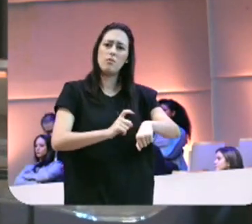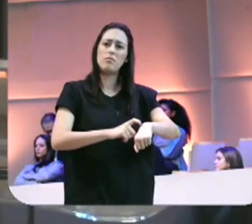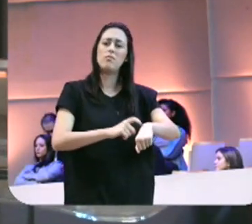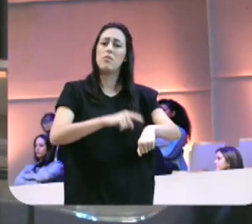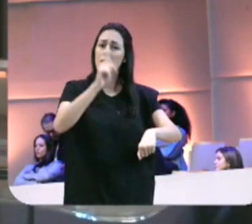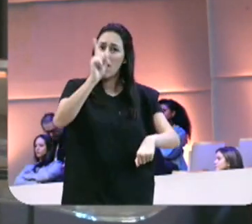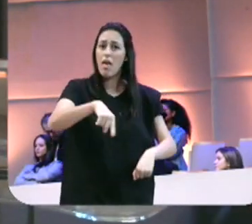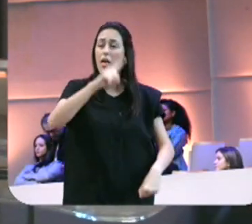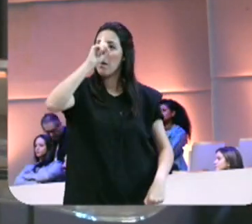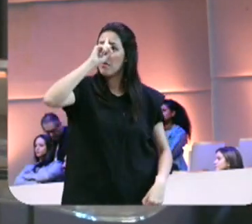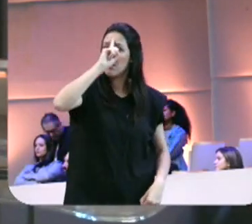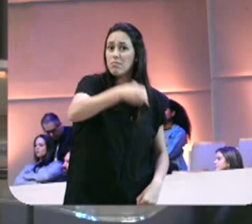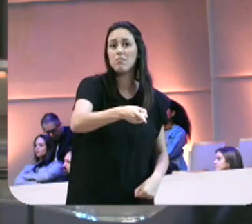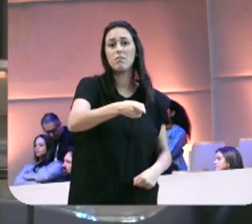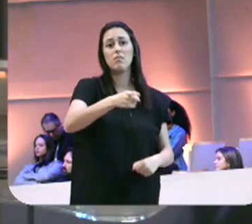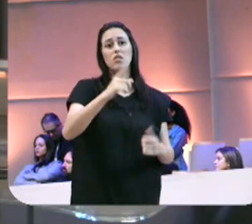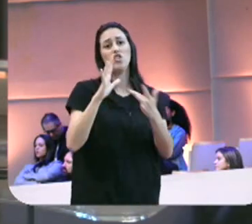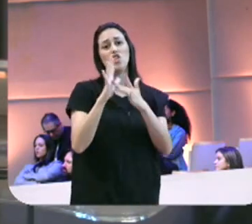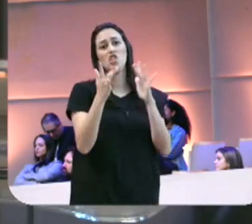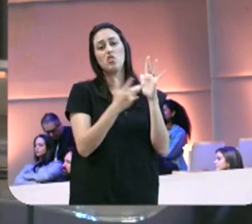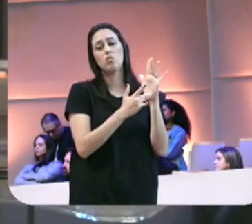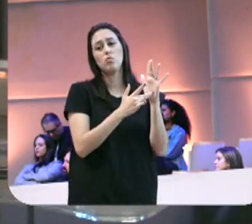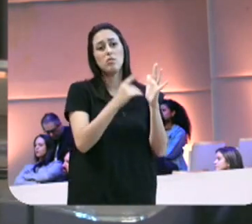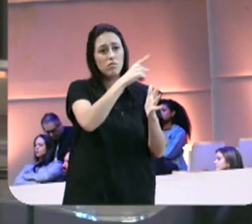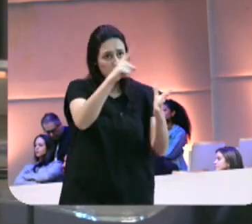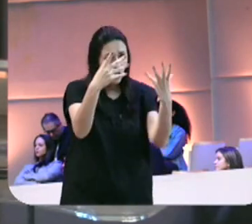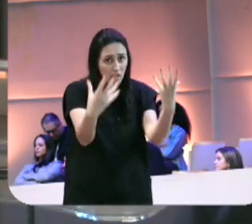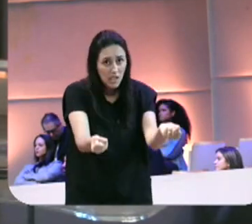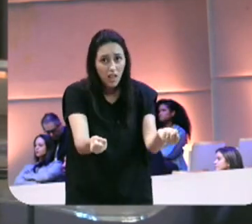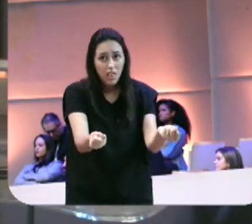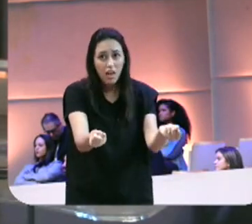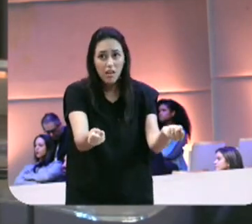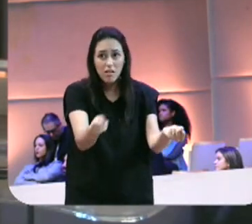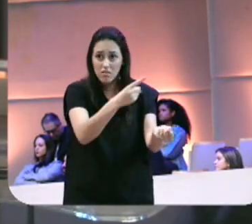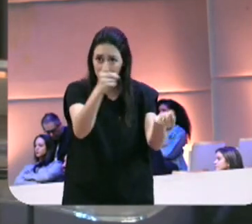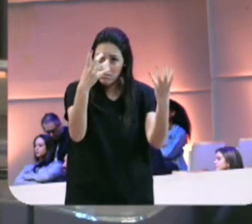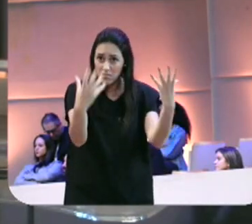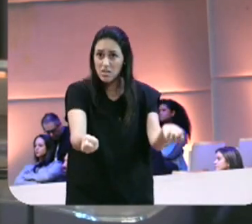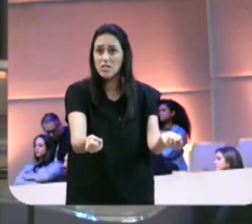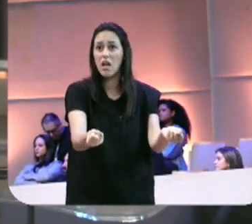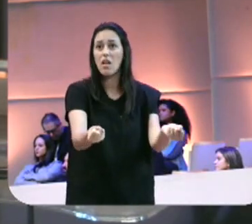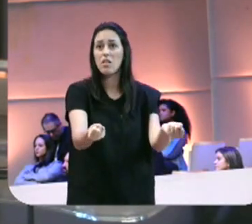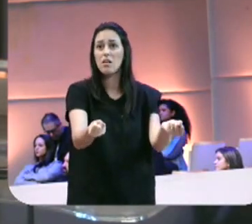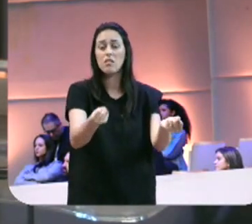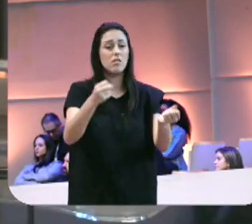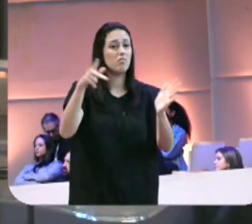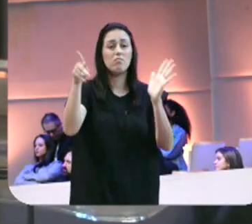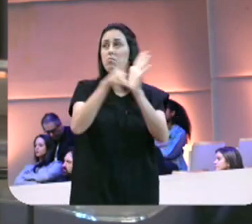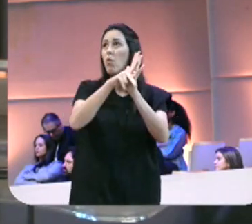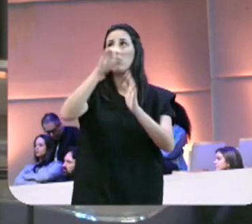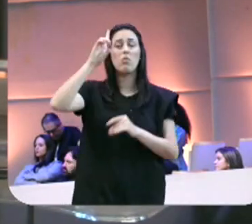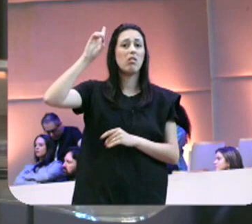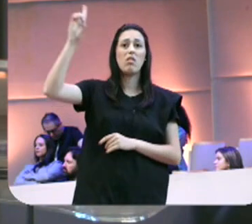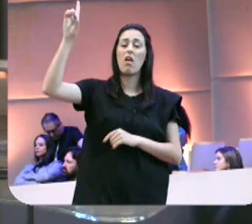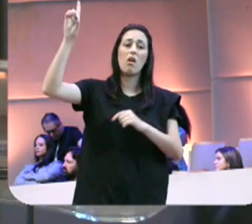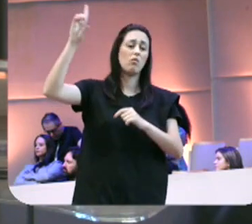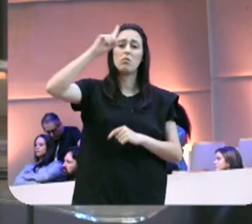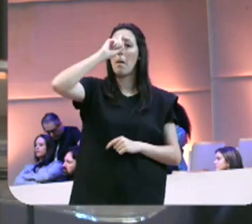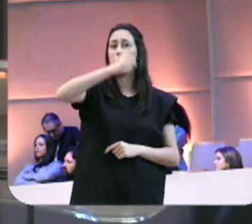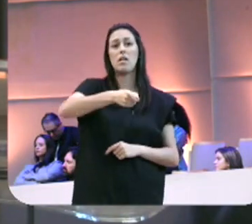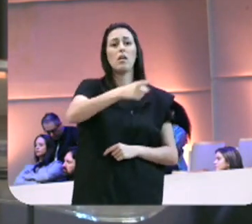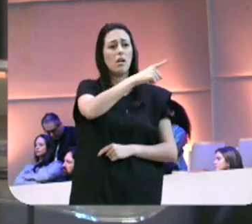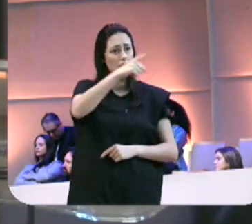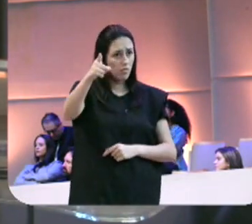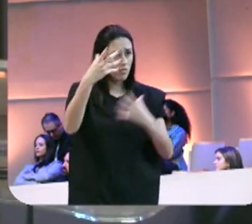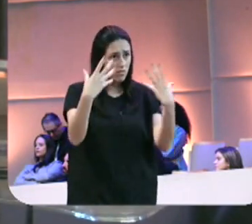comissão, essa é a convocação. Eu quero saber se você aceita essa santa convocação vindo da parte de Deus para a sua vida. Se você está